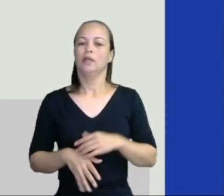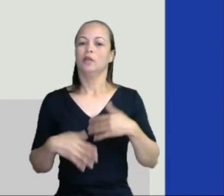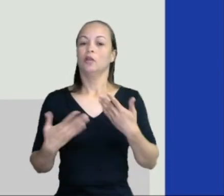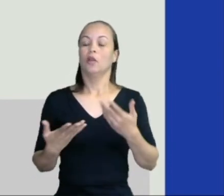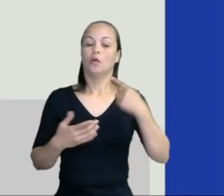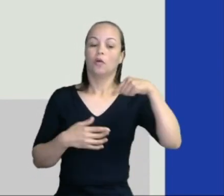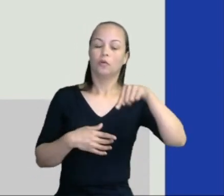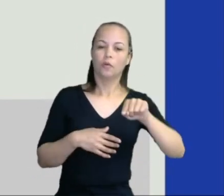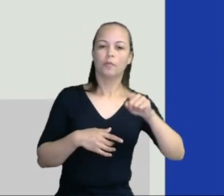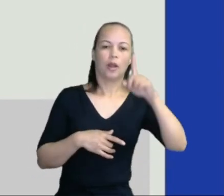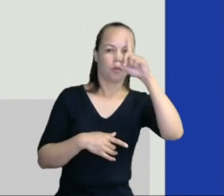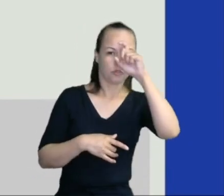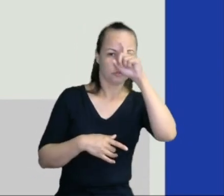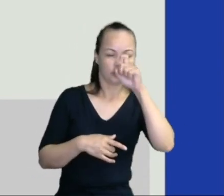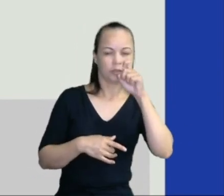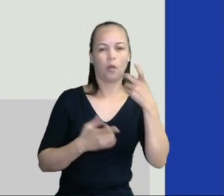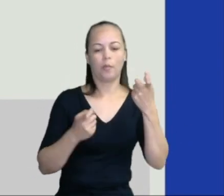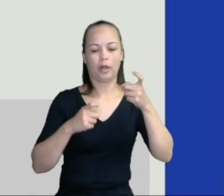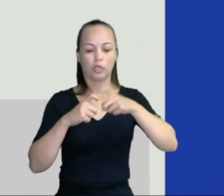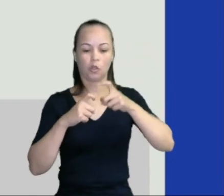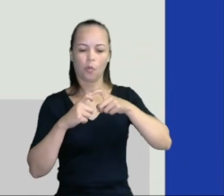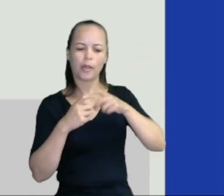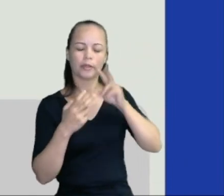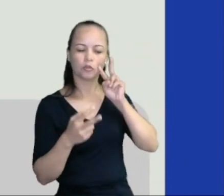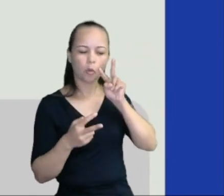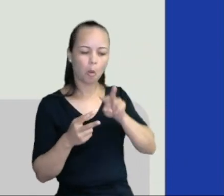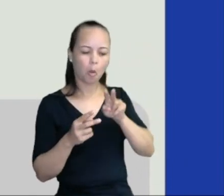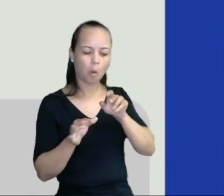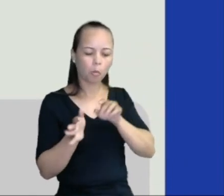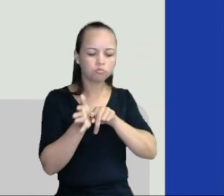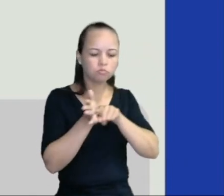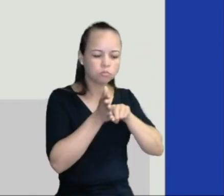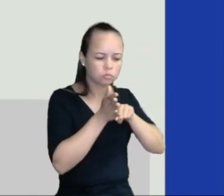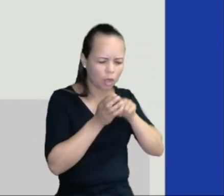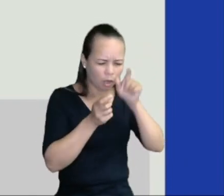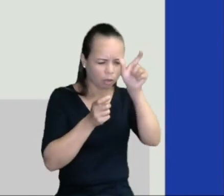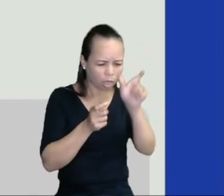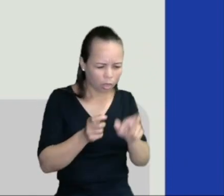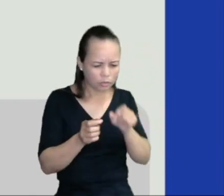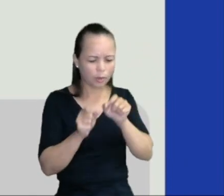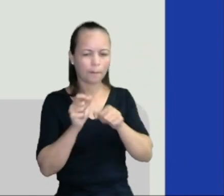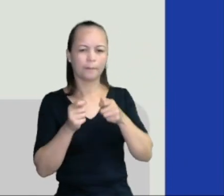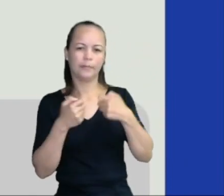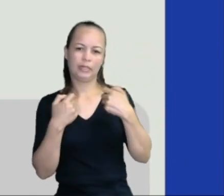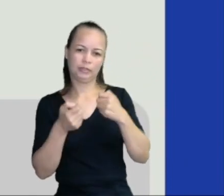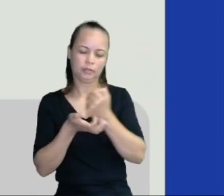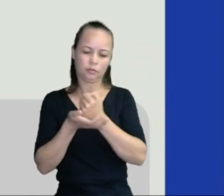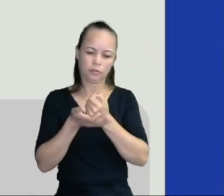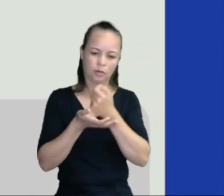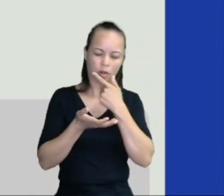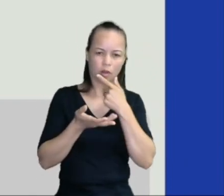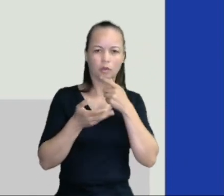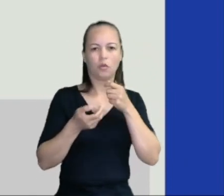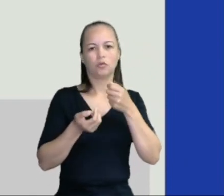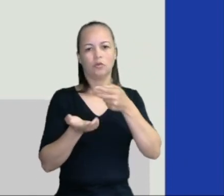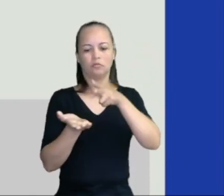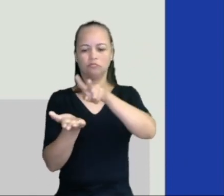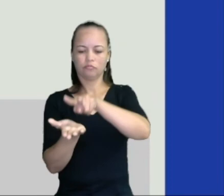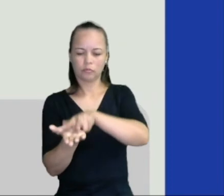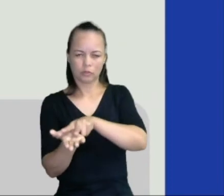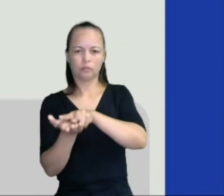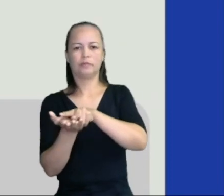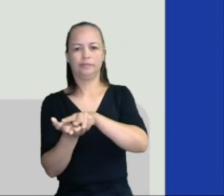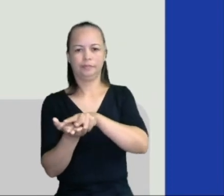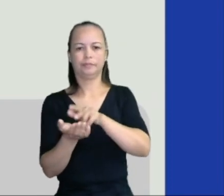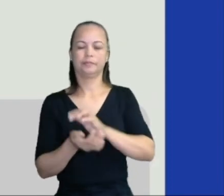para o hospital para que o médico possa fazer uma avaliação e ver se precisa de algum medicamento, se alguma observação ou algum